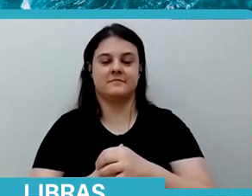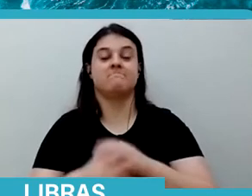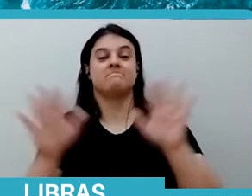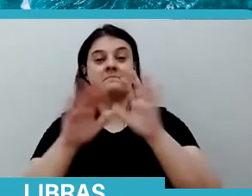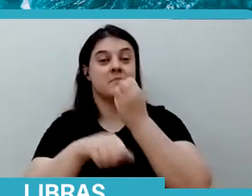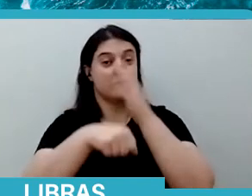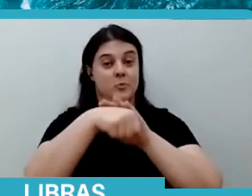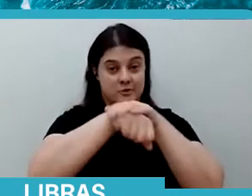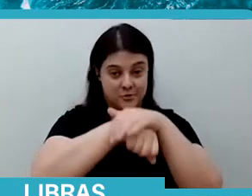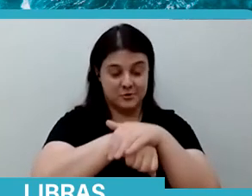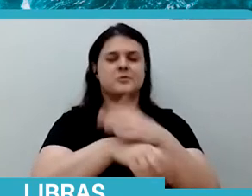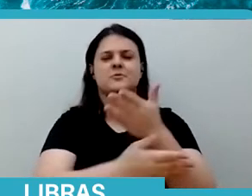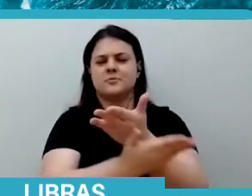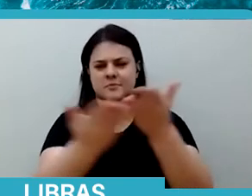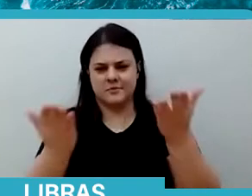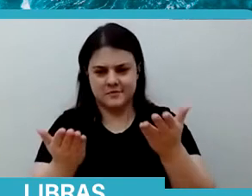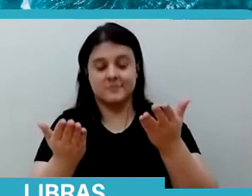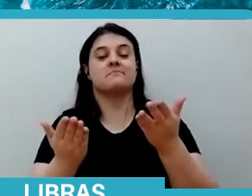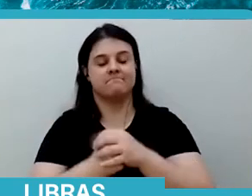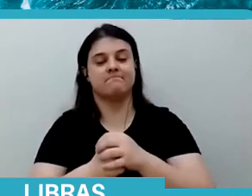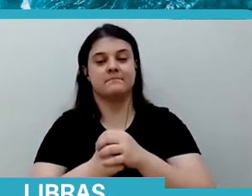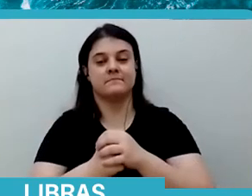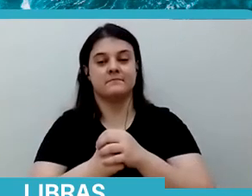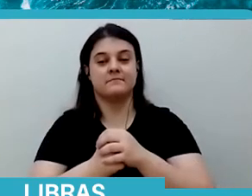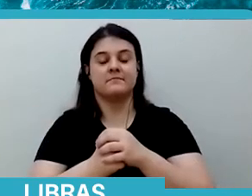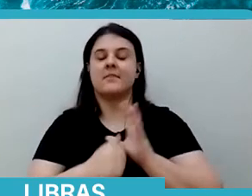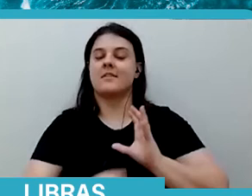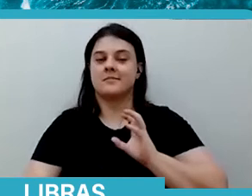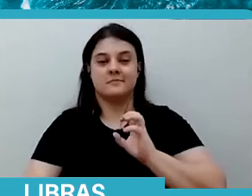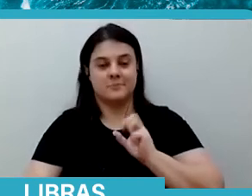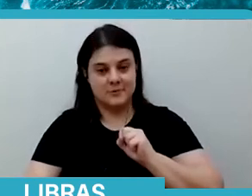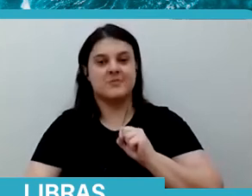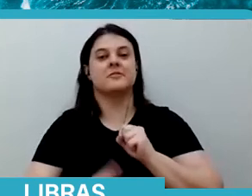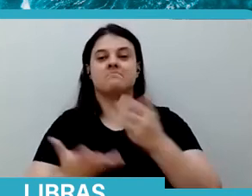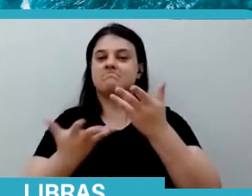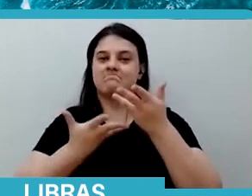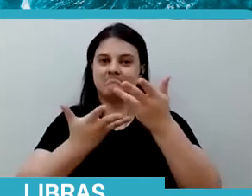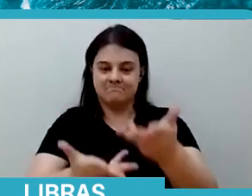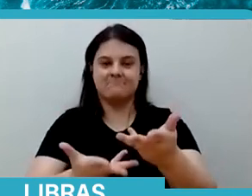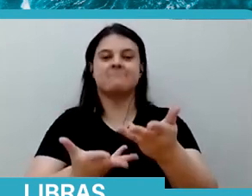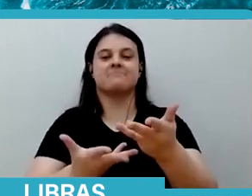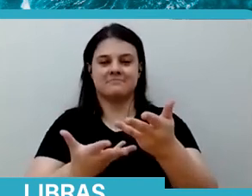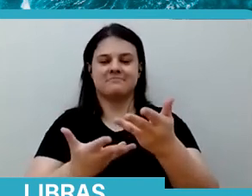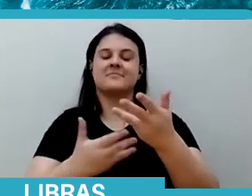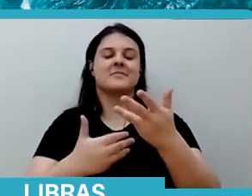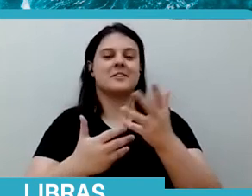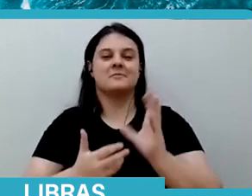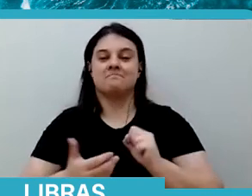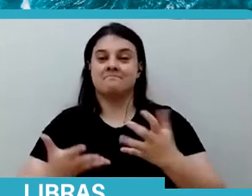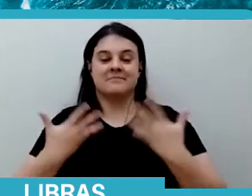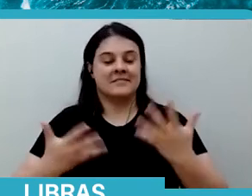boa noite a todas e todos é Adorei essa recepção calorosa